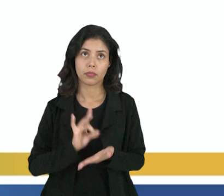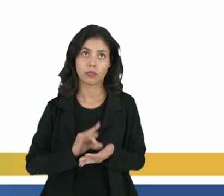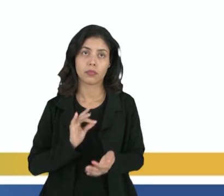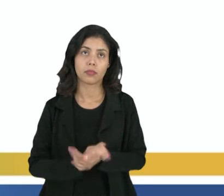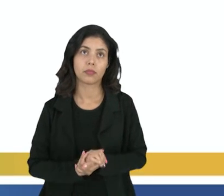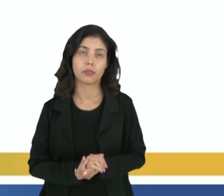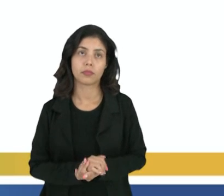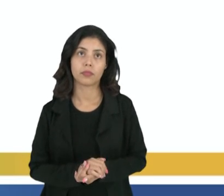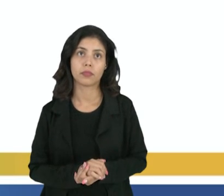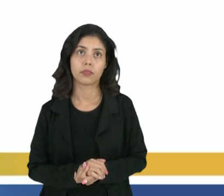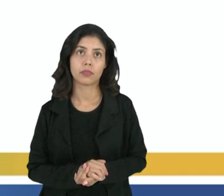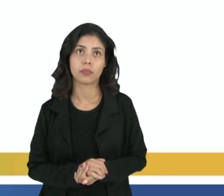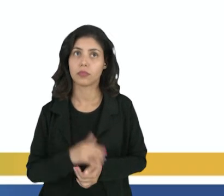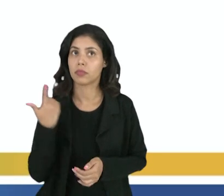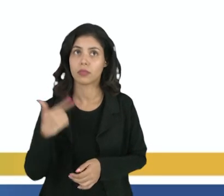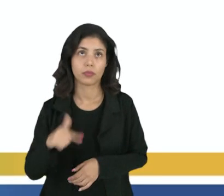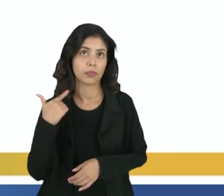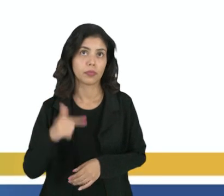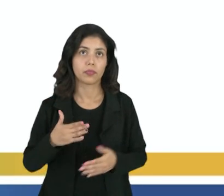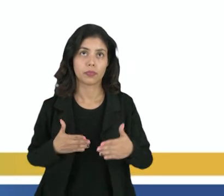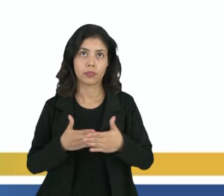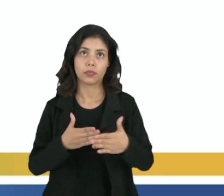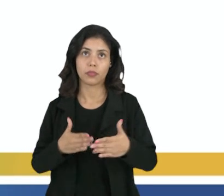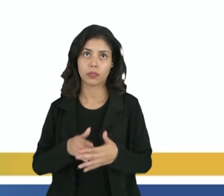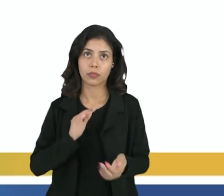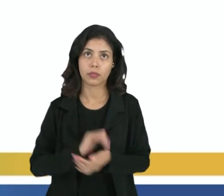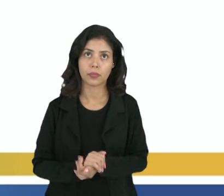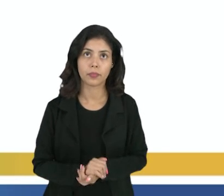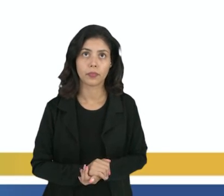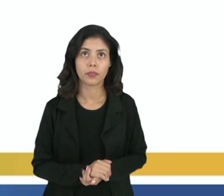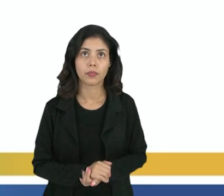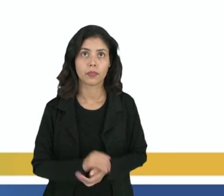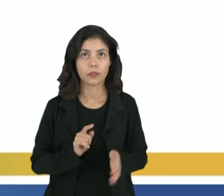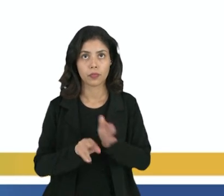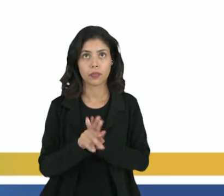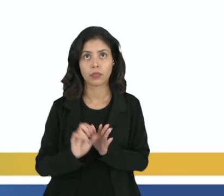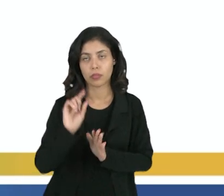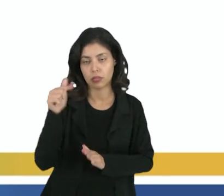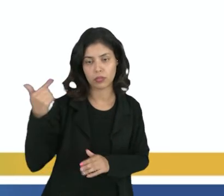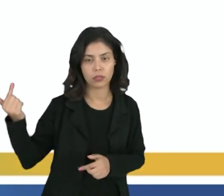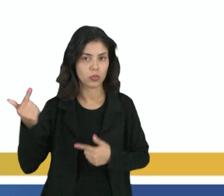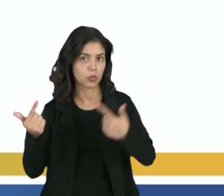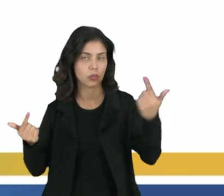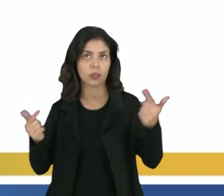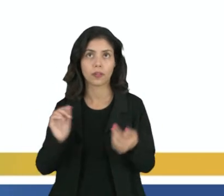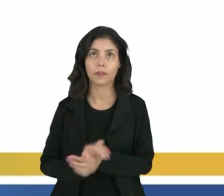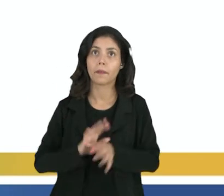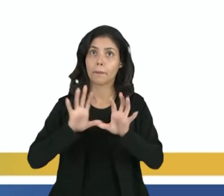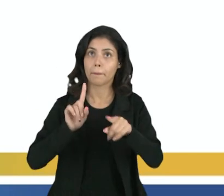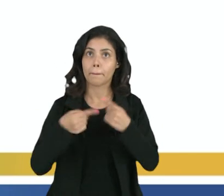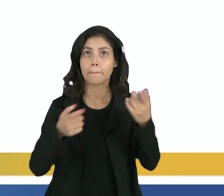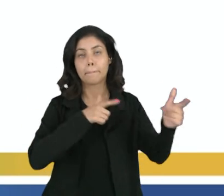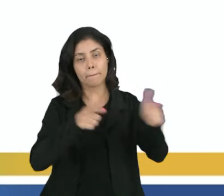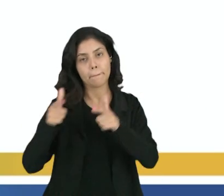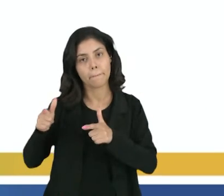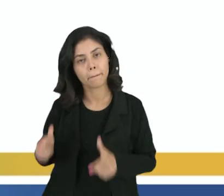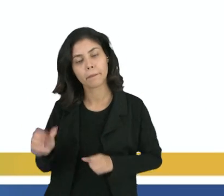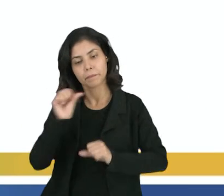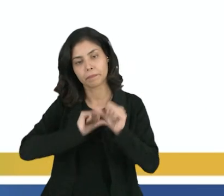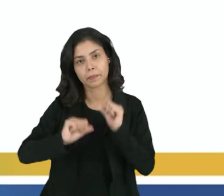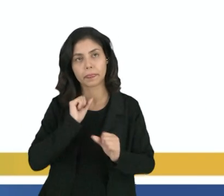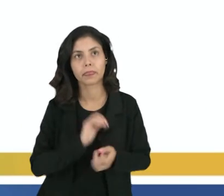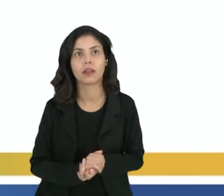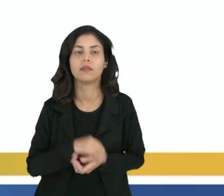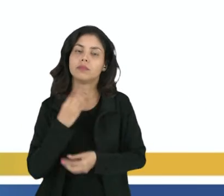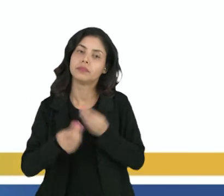afirmativa. E não existem limites rígidos entre um bioma e outro, mas sim áreas de